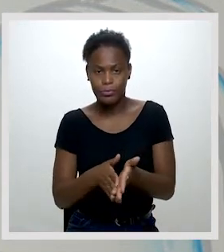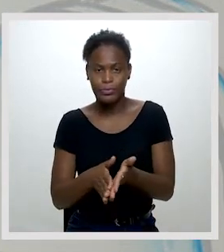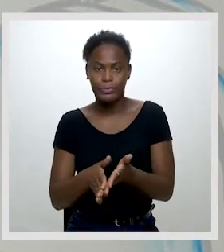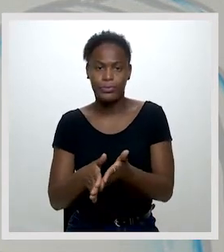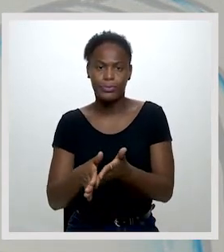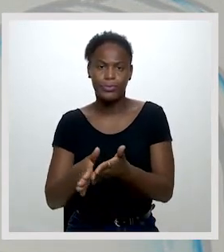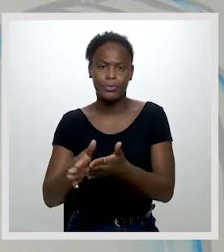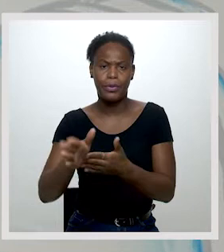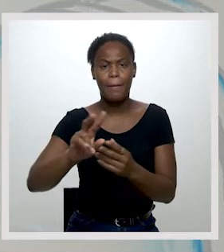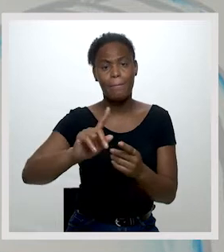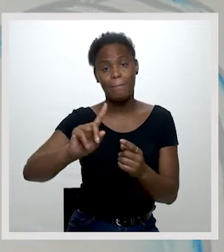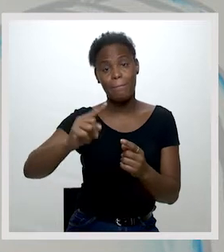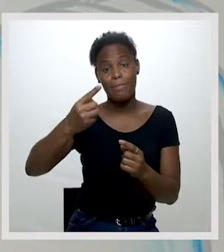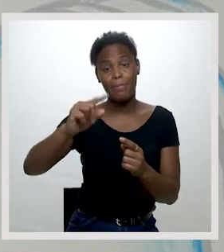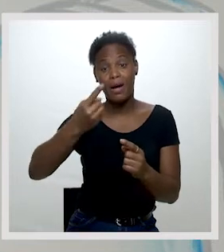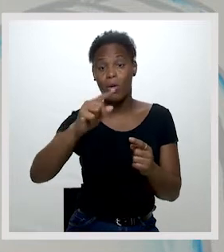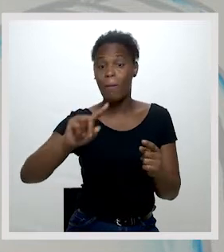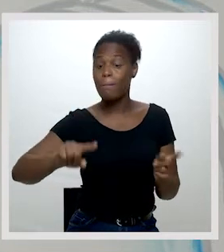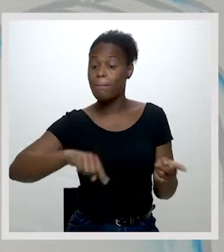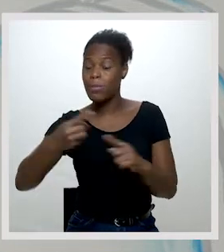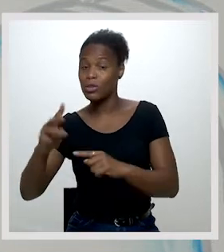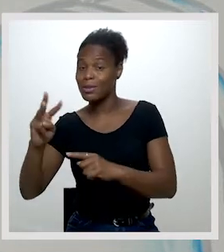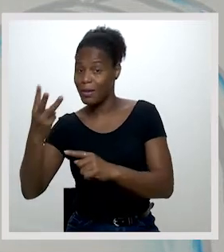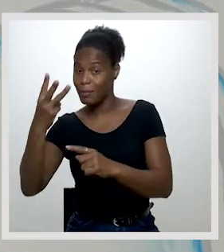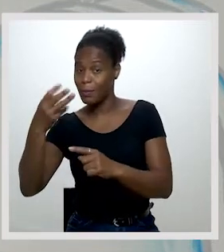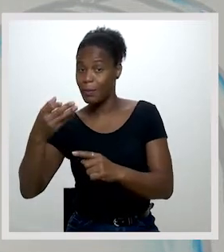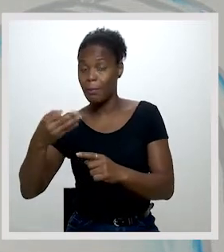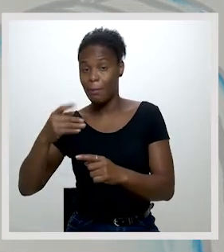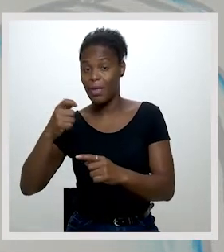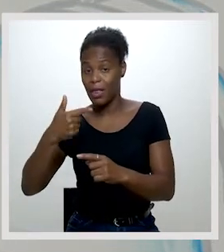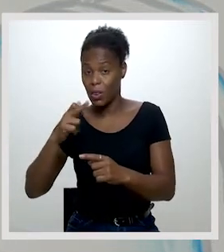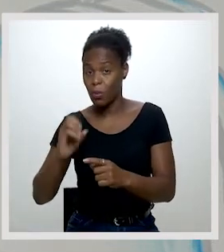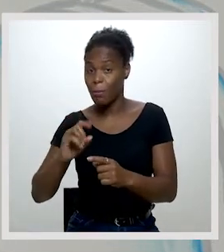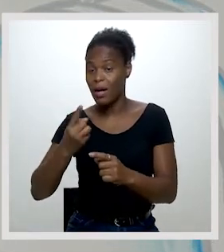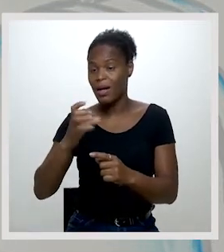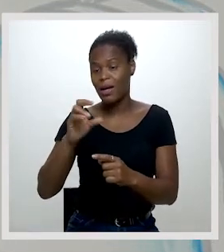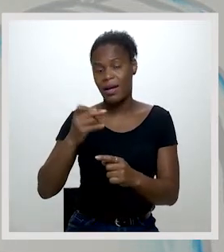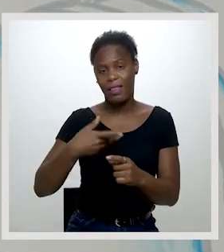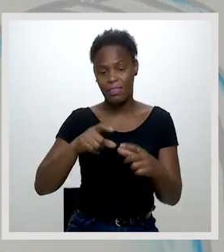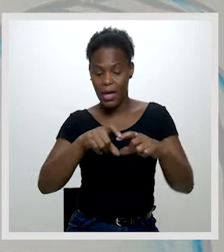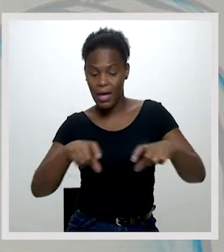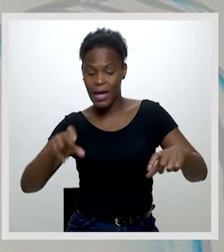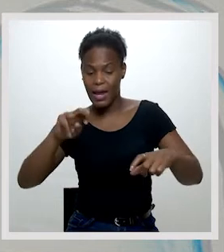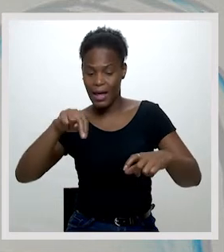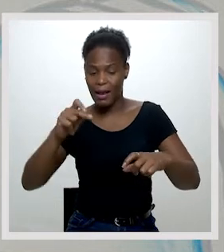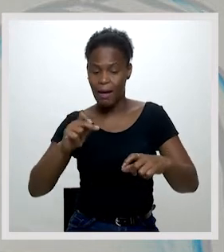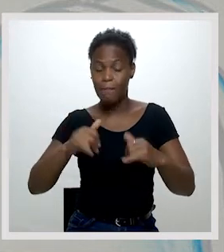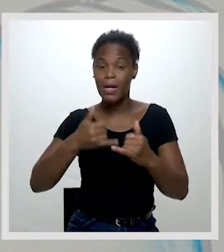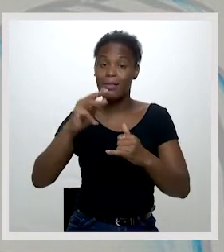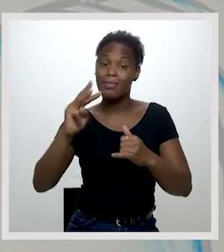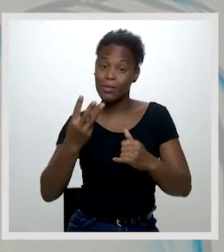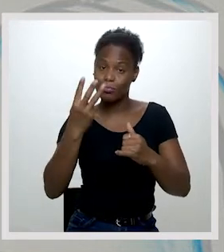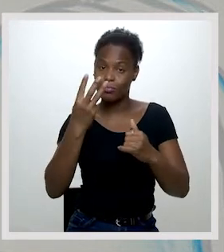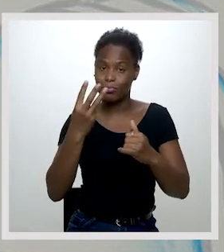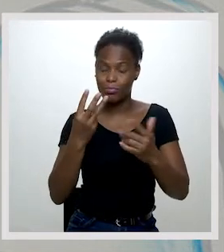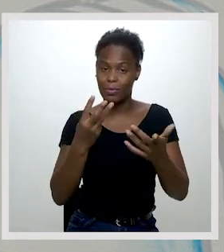para o próximo tripleto sobre a cadeia do RNA para ler os três tripletos a seguir. E nesse momento